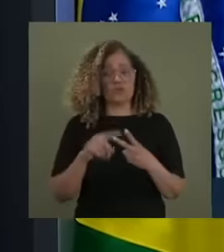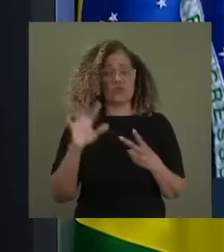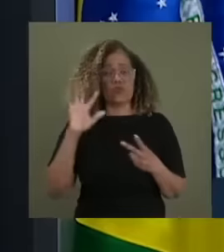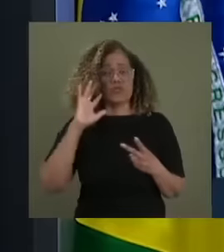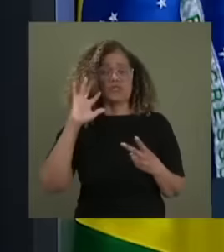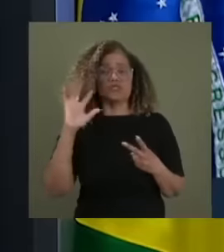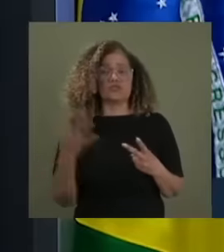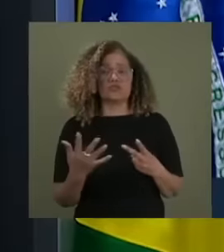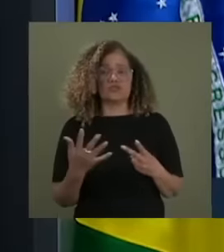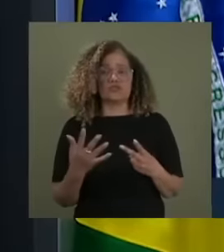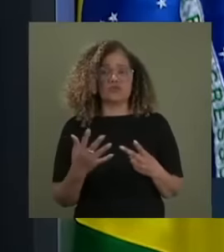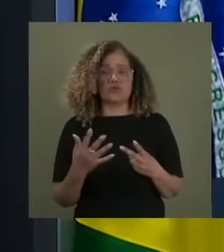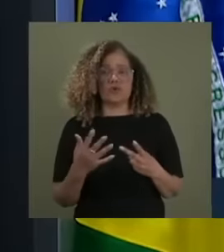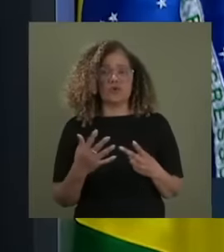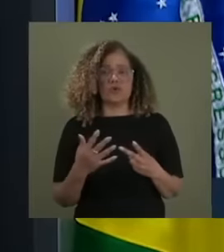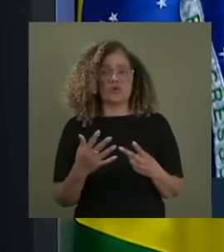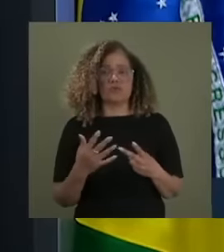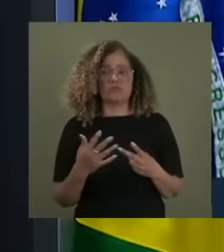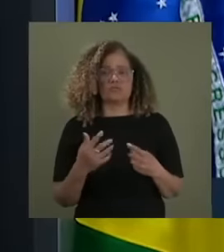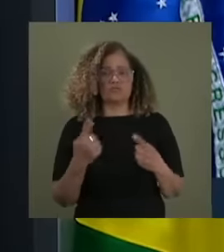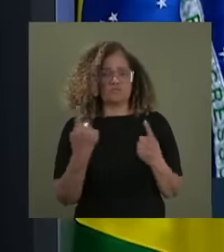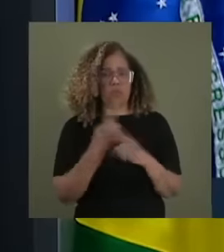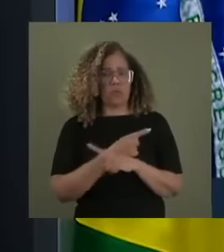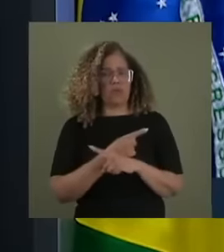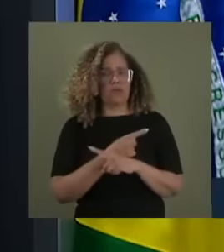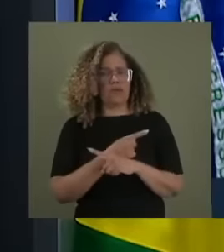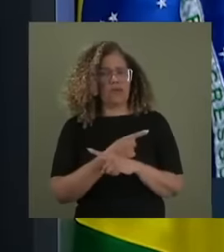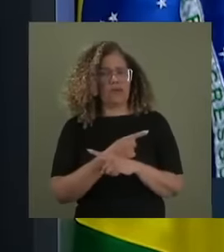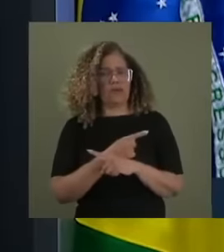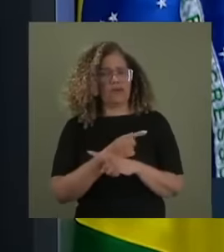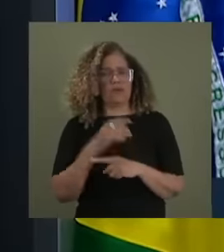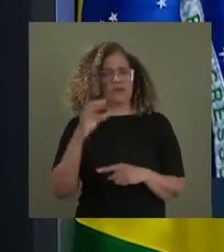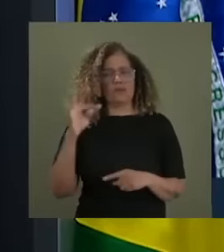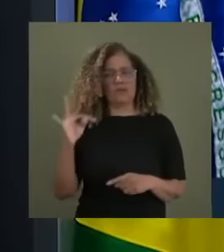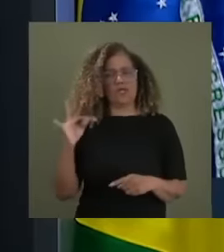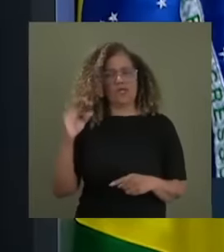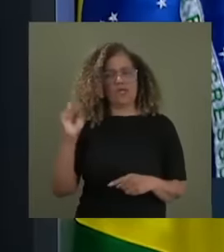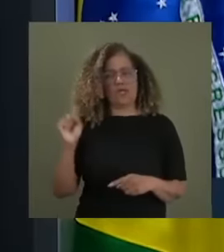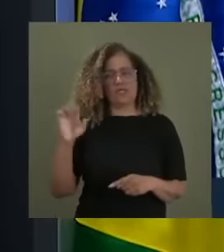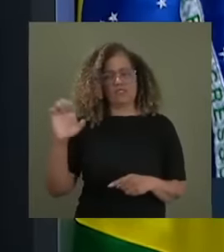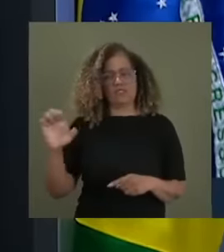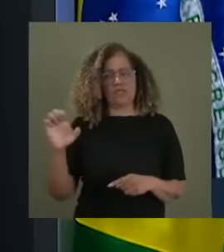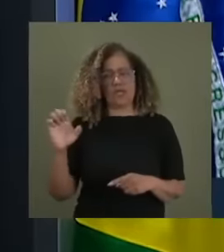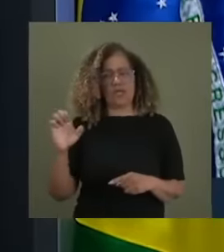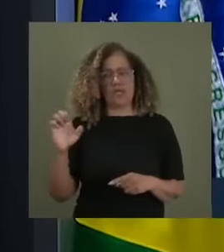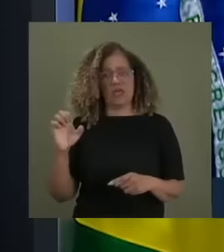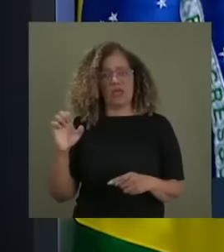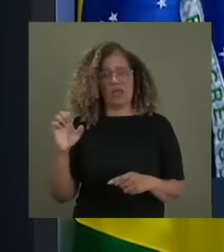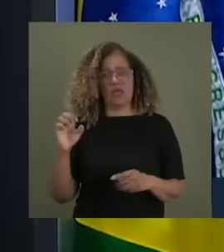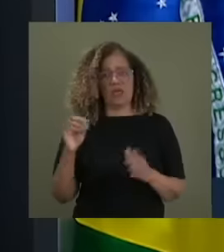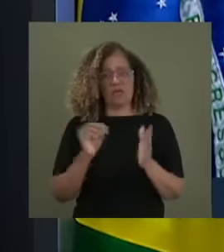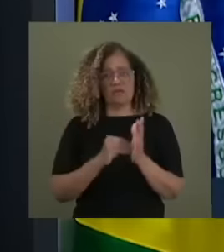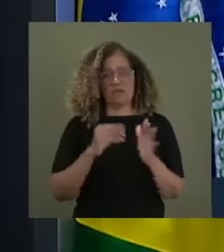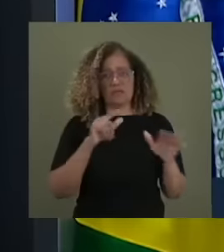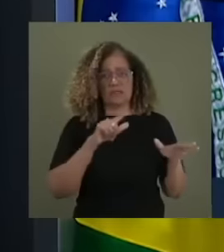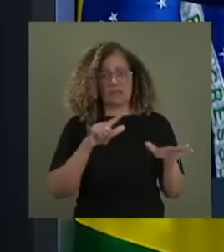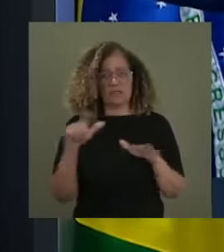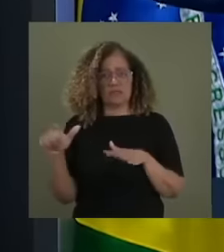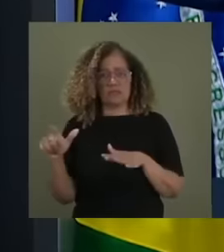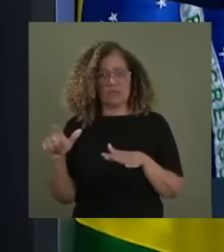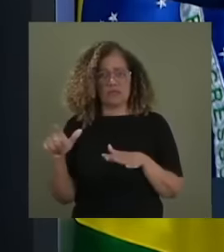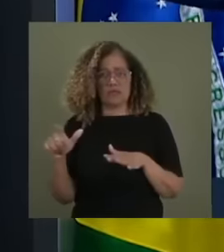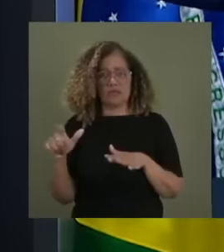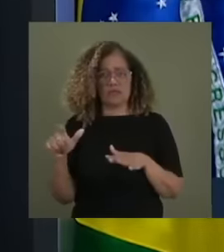decisões absolutamente controvertidas tomadas pelo TSE na última semana não vou nem falar do